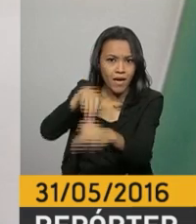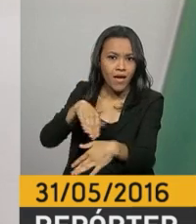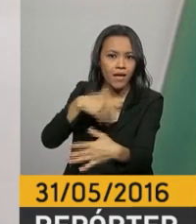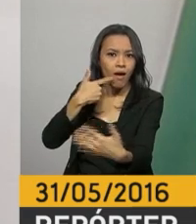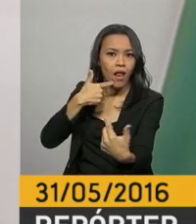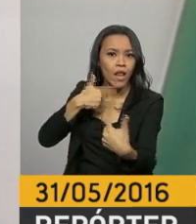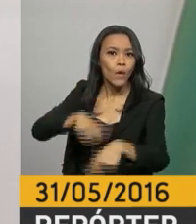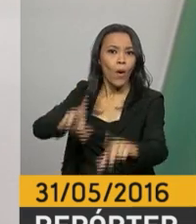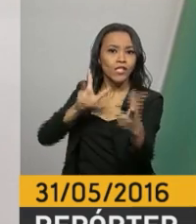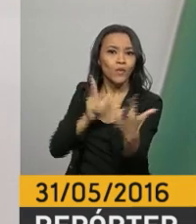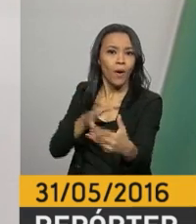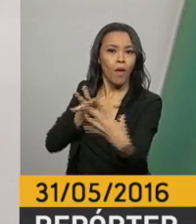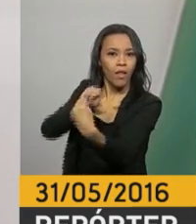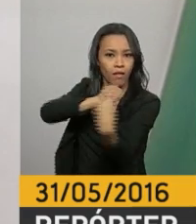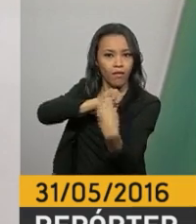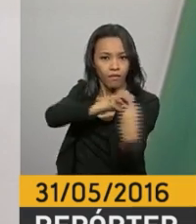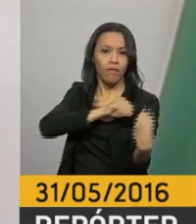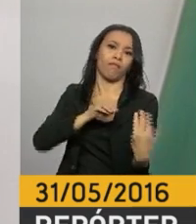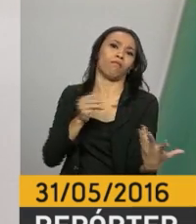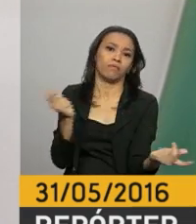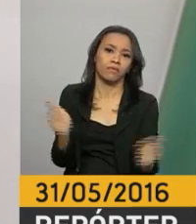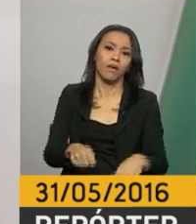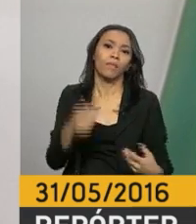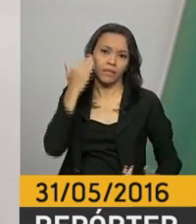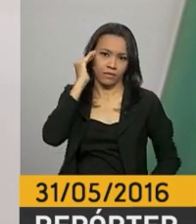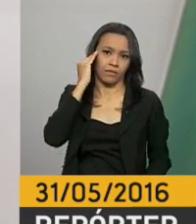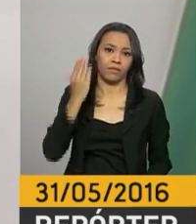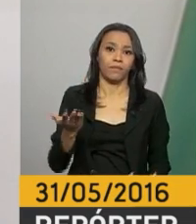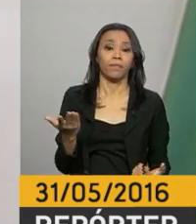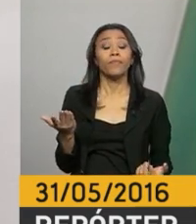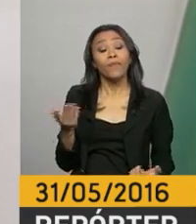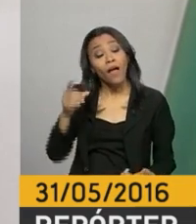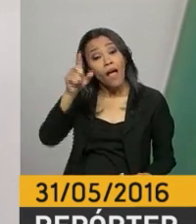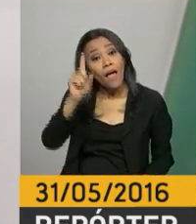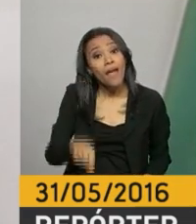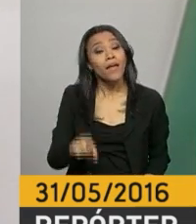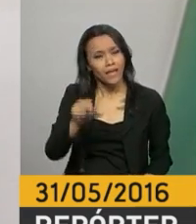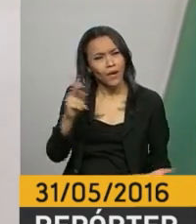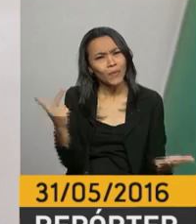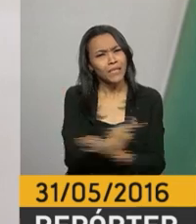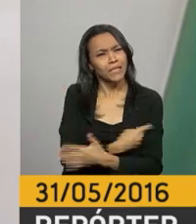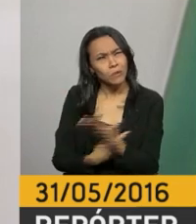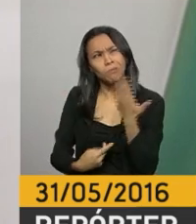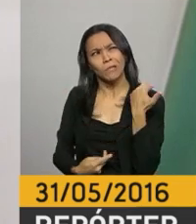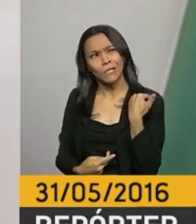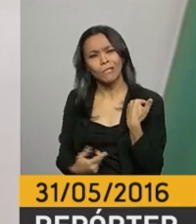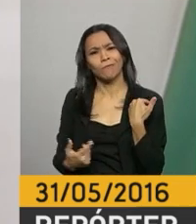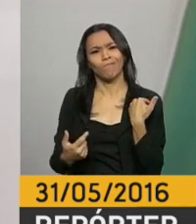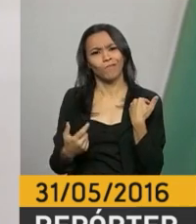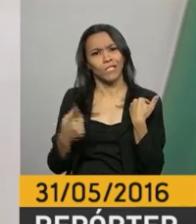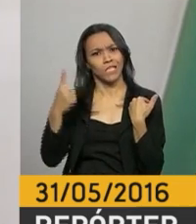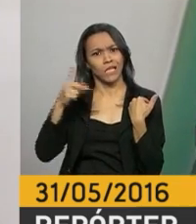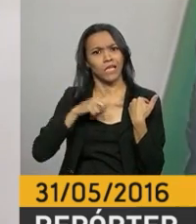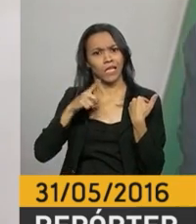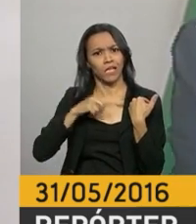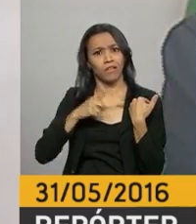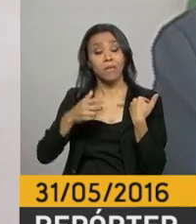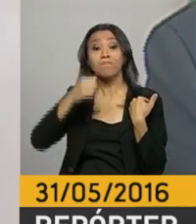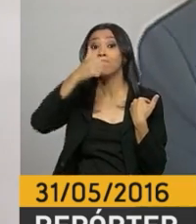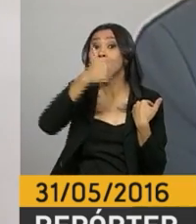maior naturalidade. E foi realmente, naquela ocasião, algo que teve uma grande repercussão. Estou